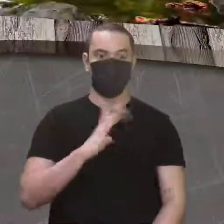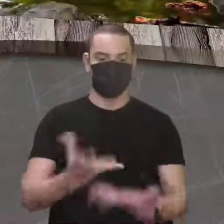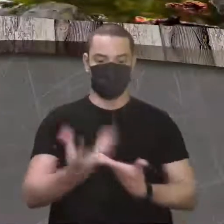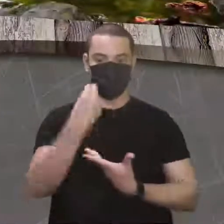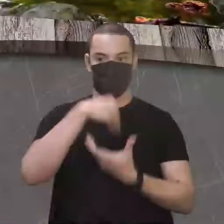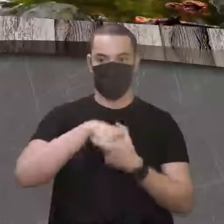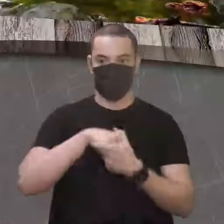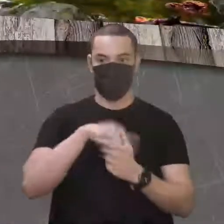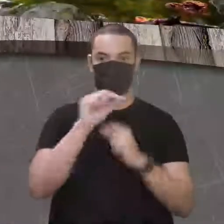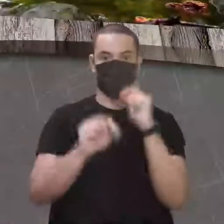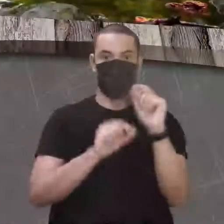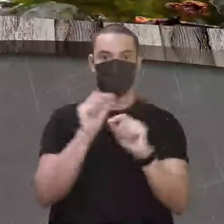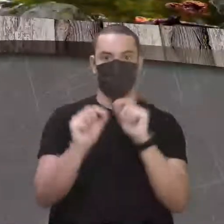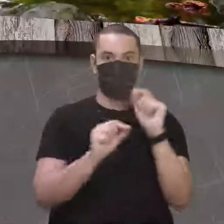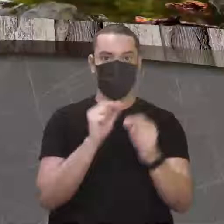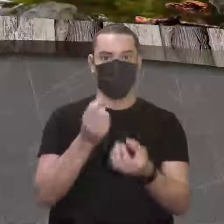essa